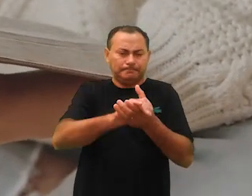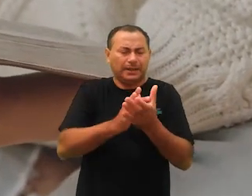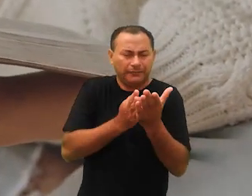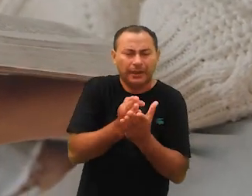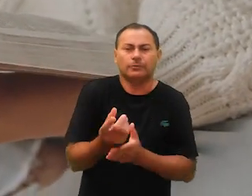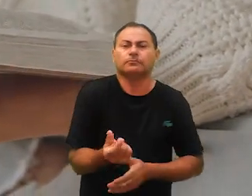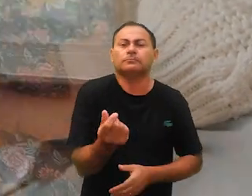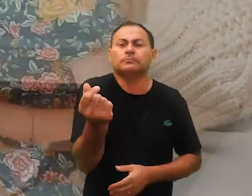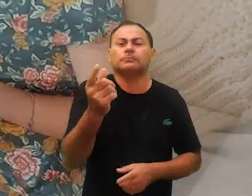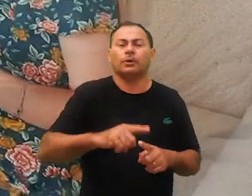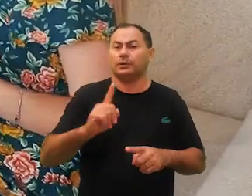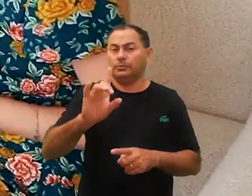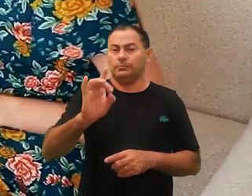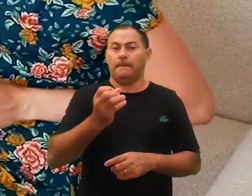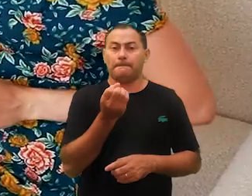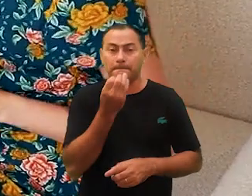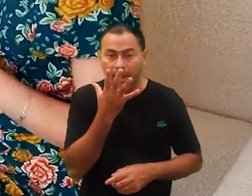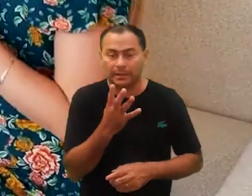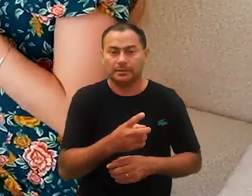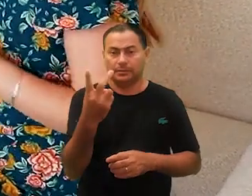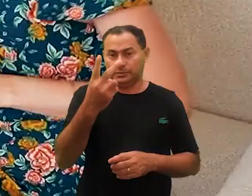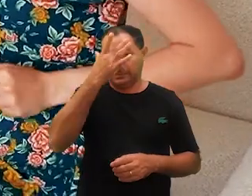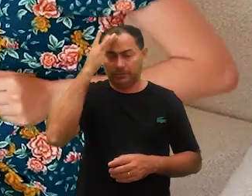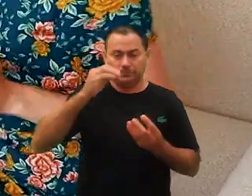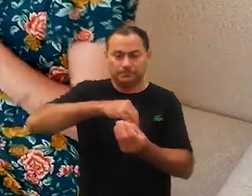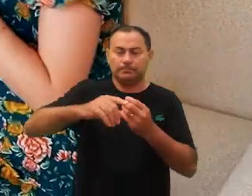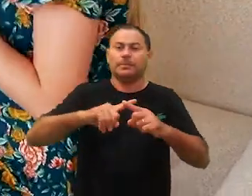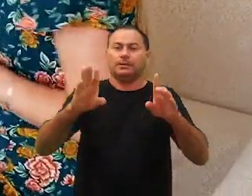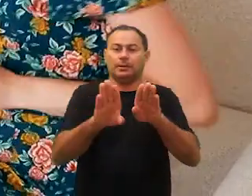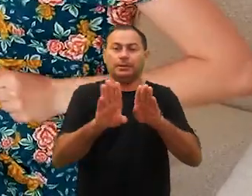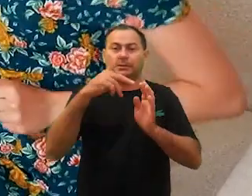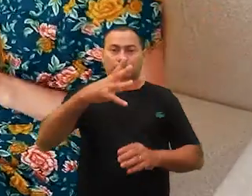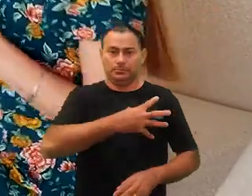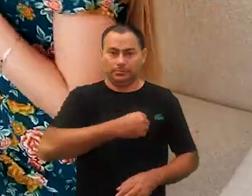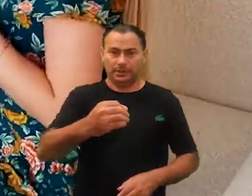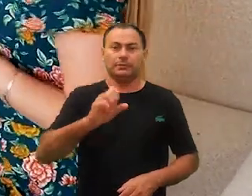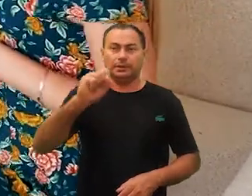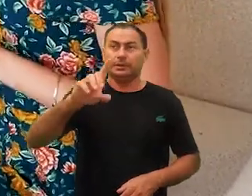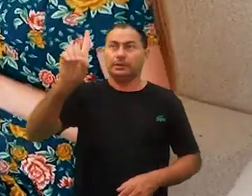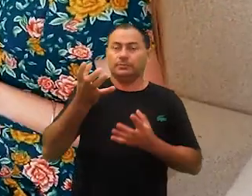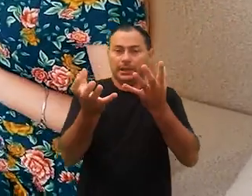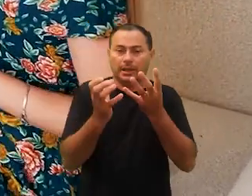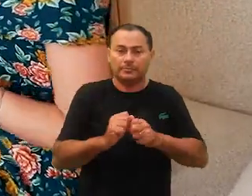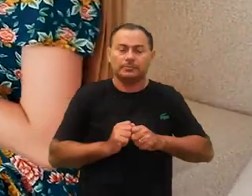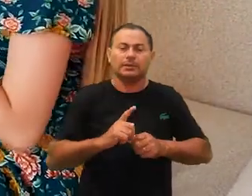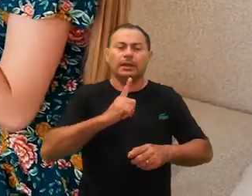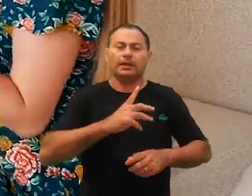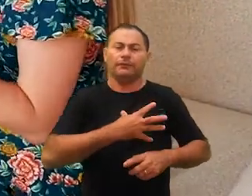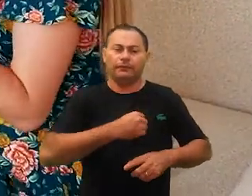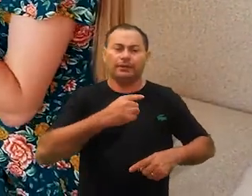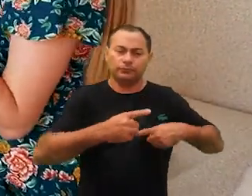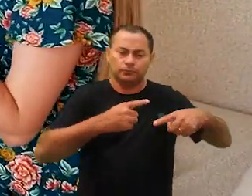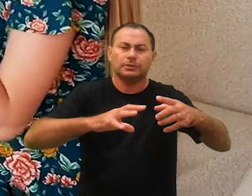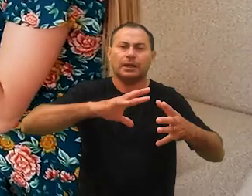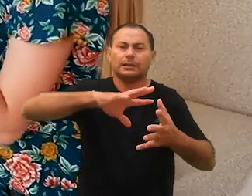indissolubilidade do casamento? Não é apenas para o bem das duas pessoas envolvidas, mas também dos seus filhos. É assim que Deus quer povoar a